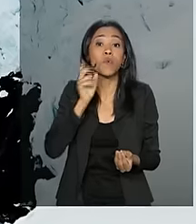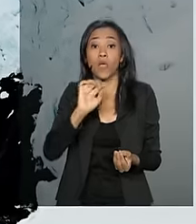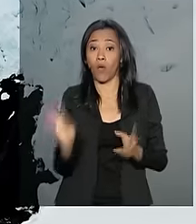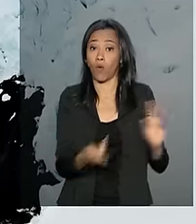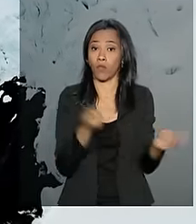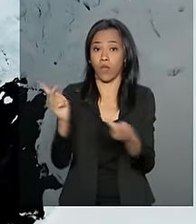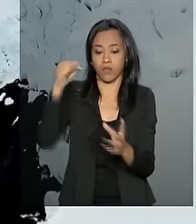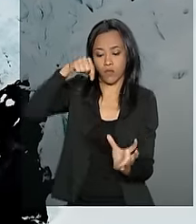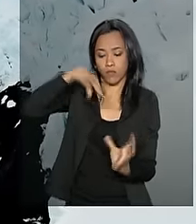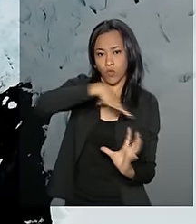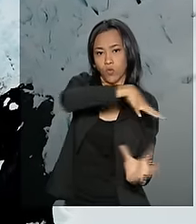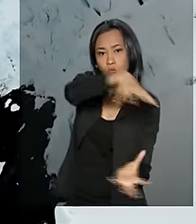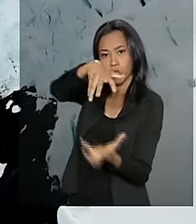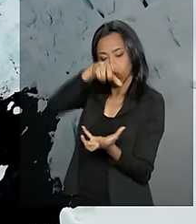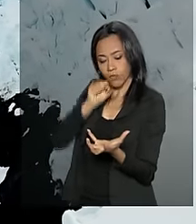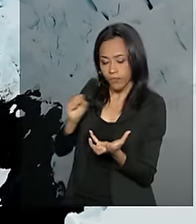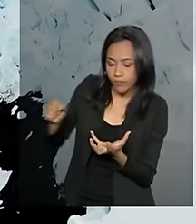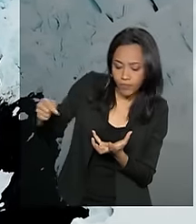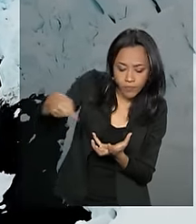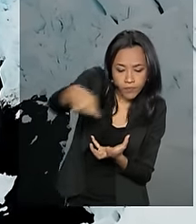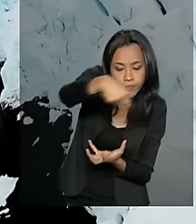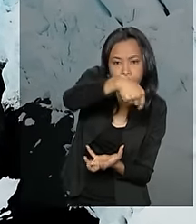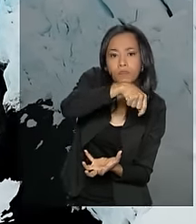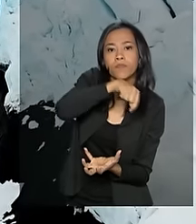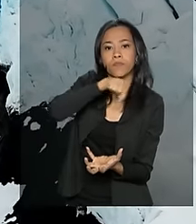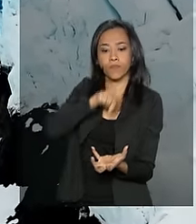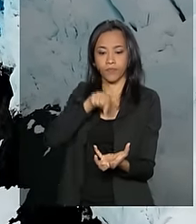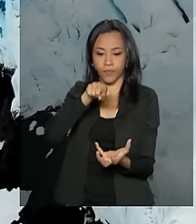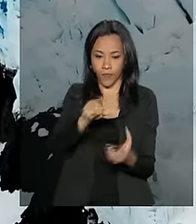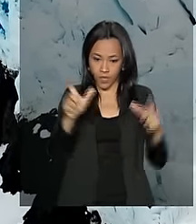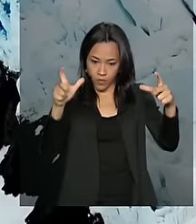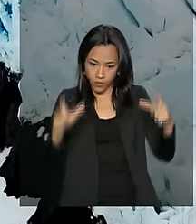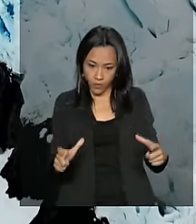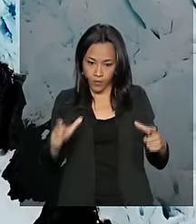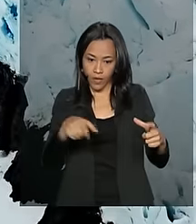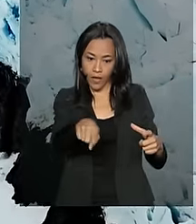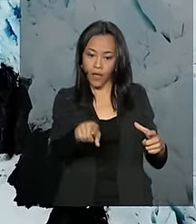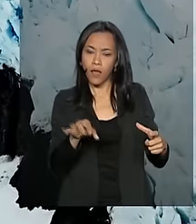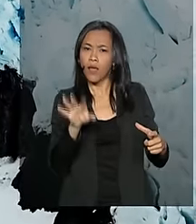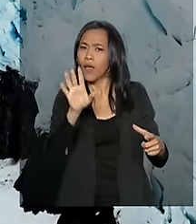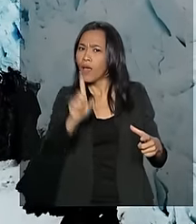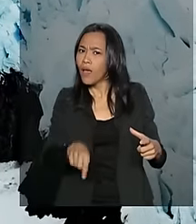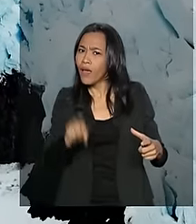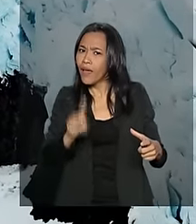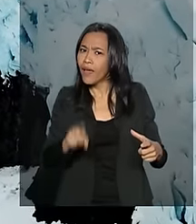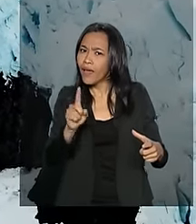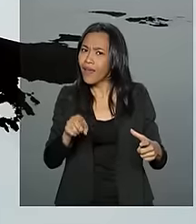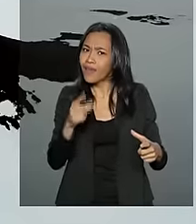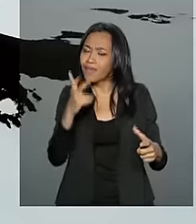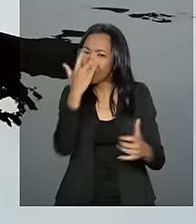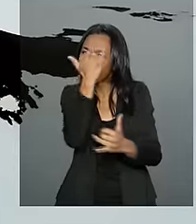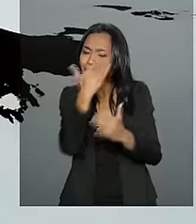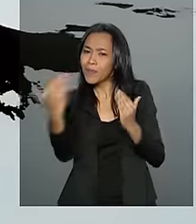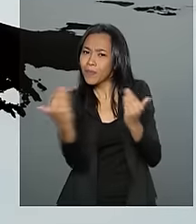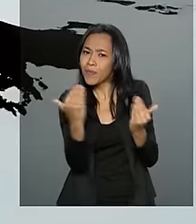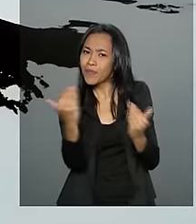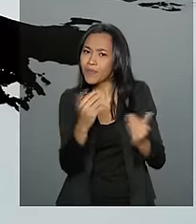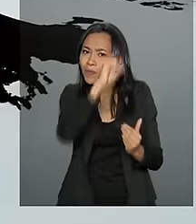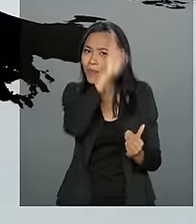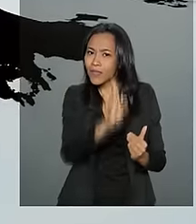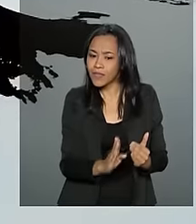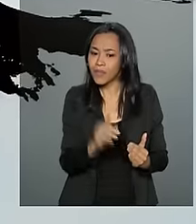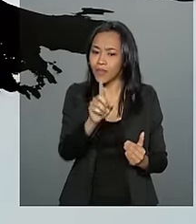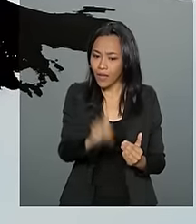planeta. Esse continente de superlativos tem uma área que é mais de uma vez e meia a do Brasil. É onde foi captada